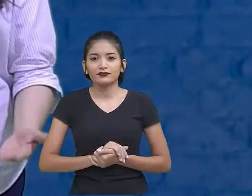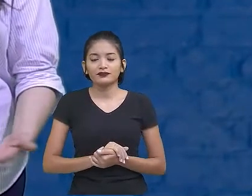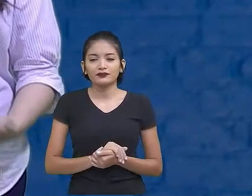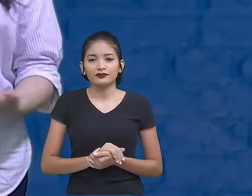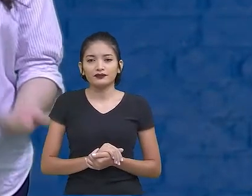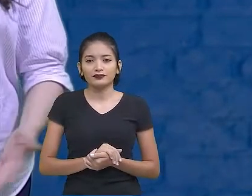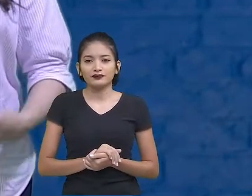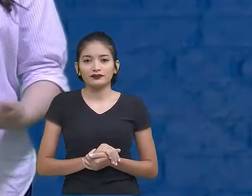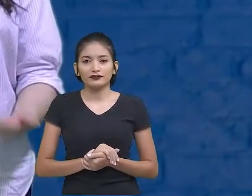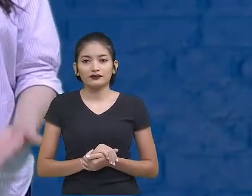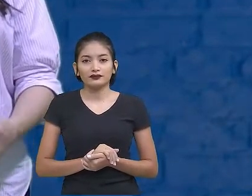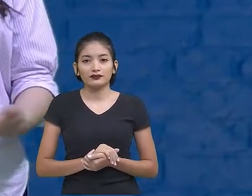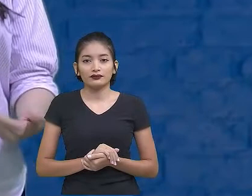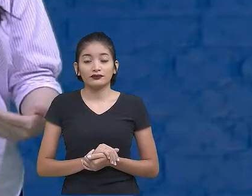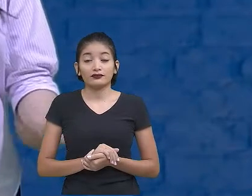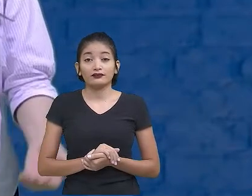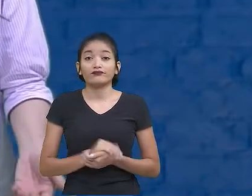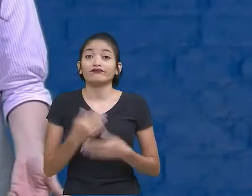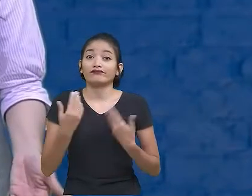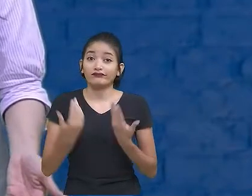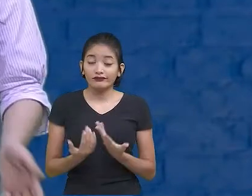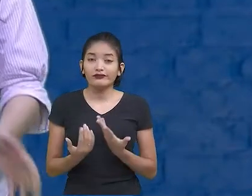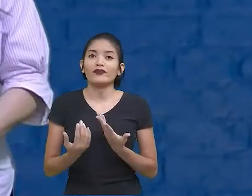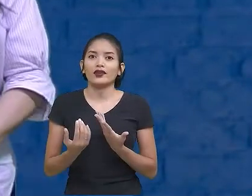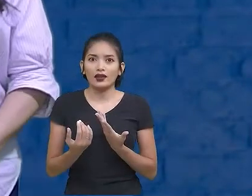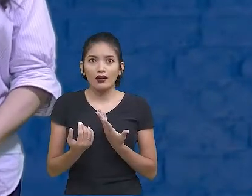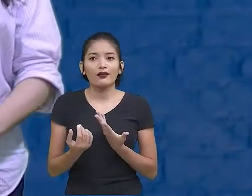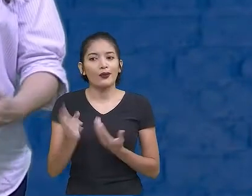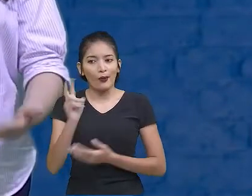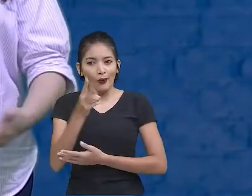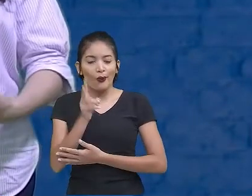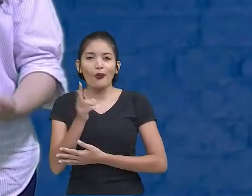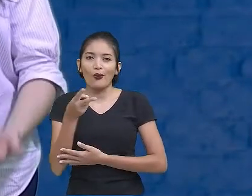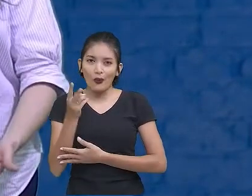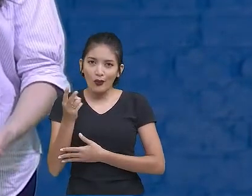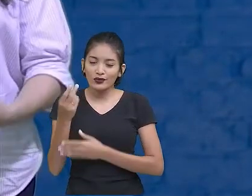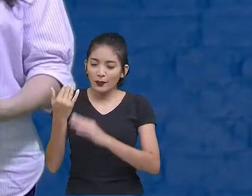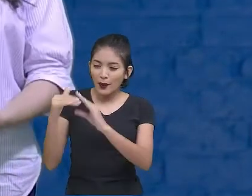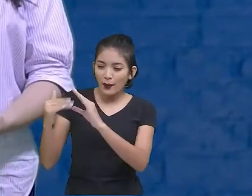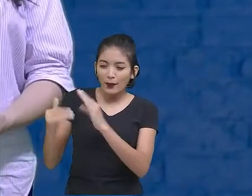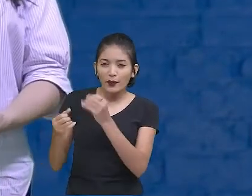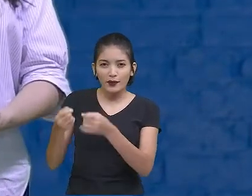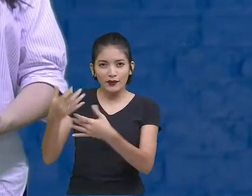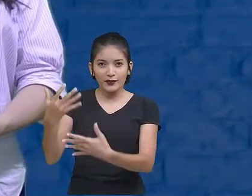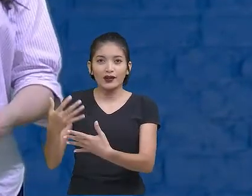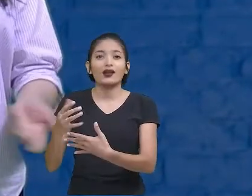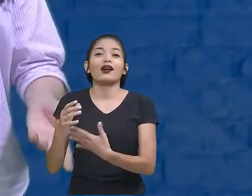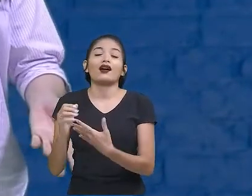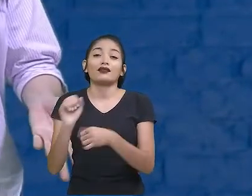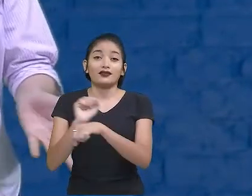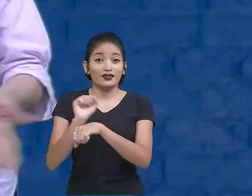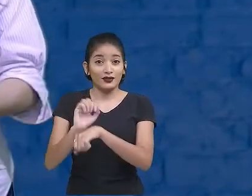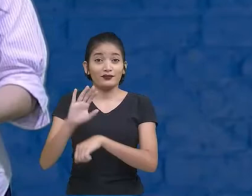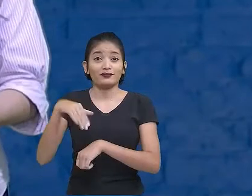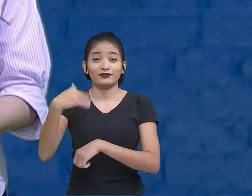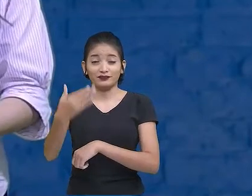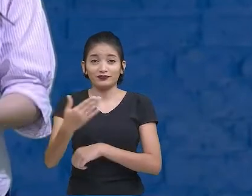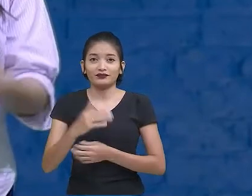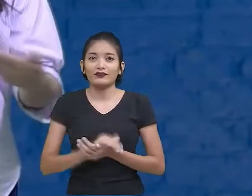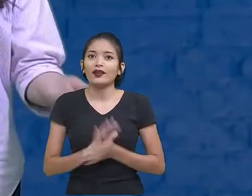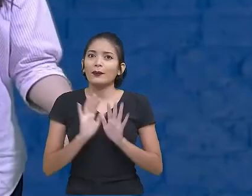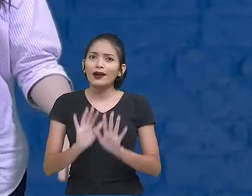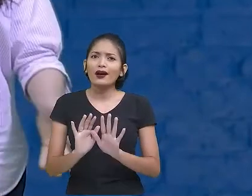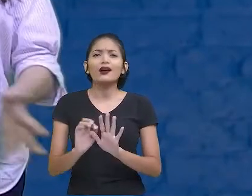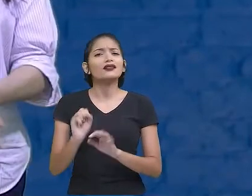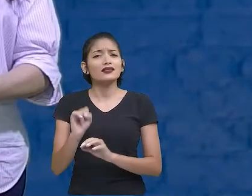Olha, se vocês ficarem falando assim muito, a gente vai até o próximo bloco. Mas, se não